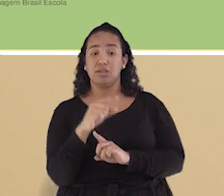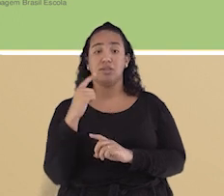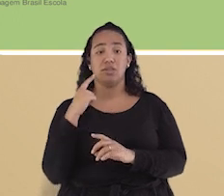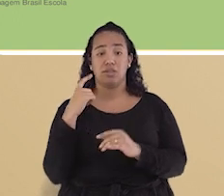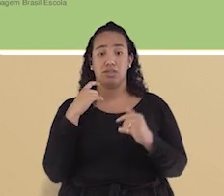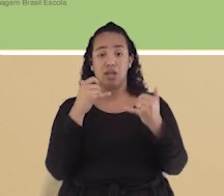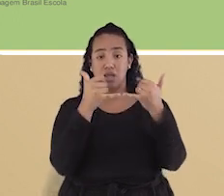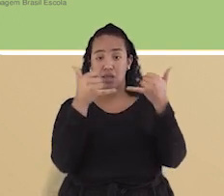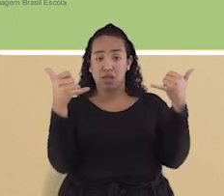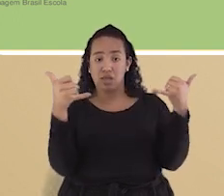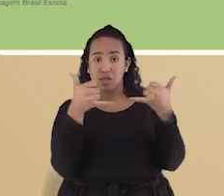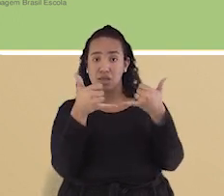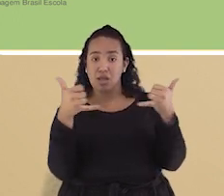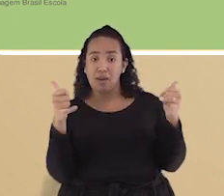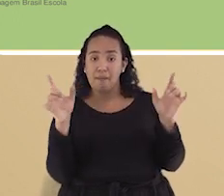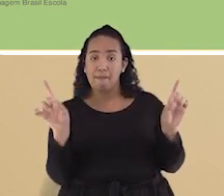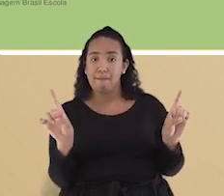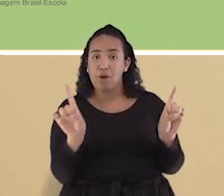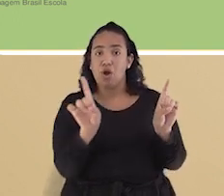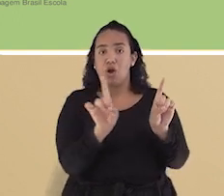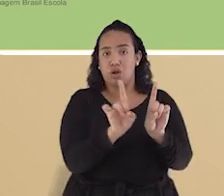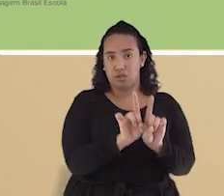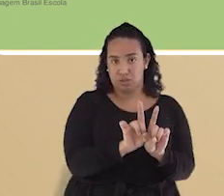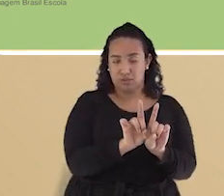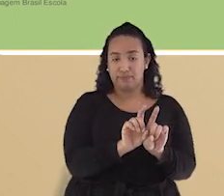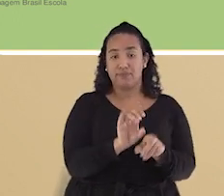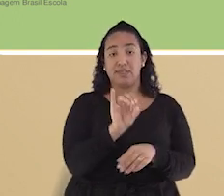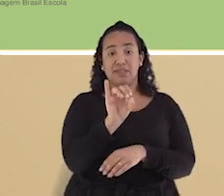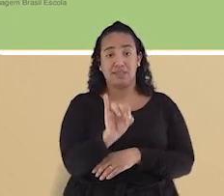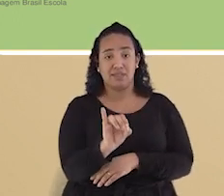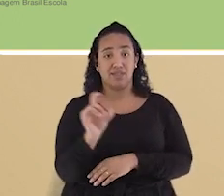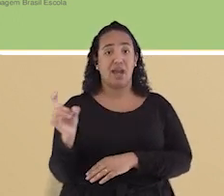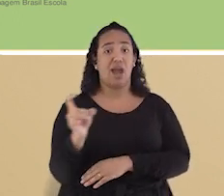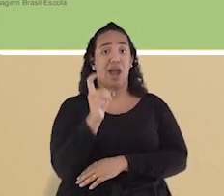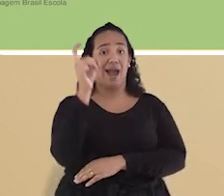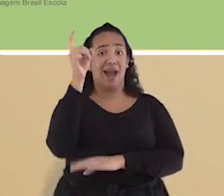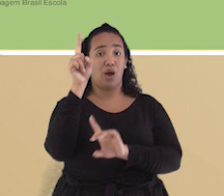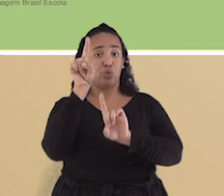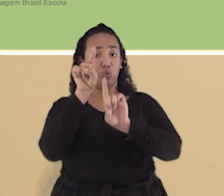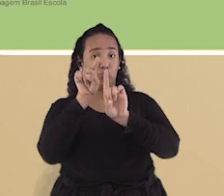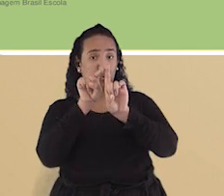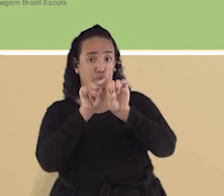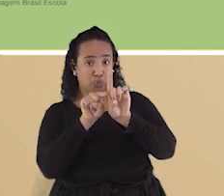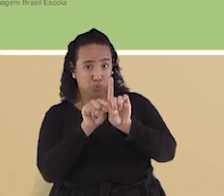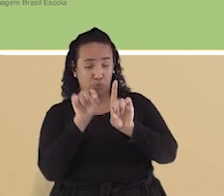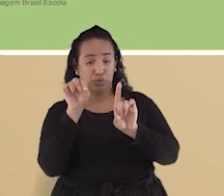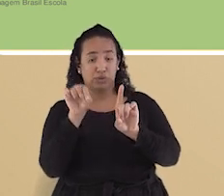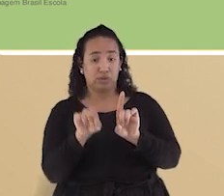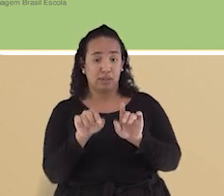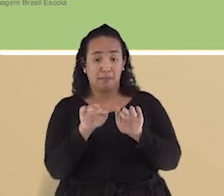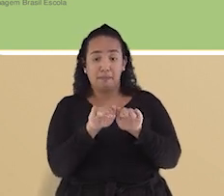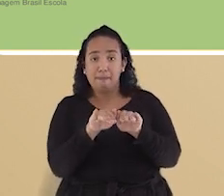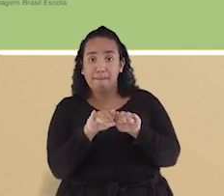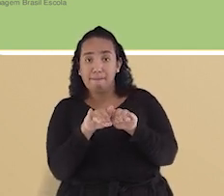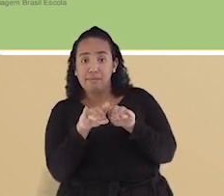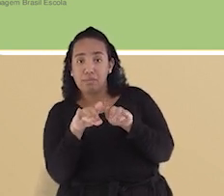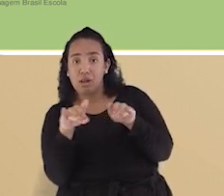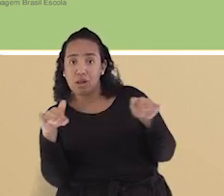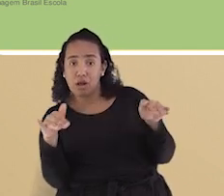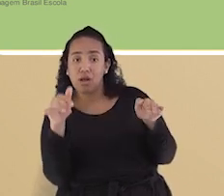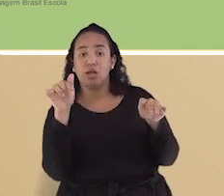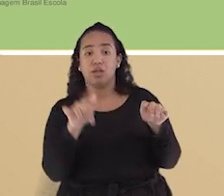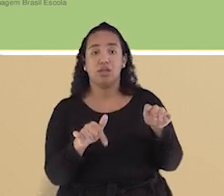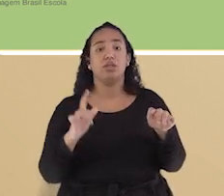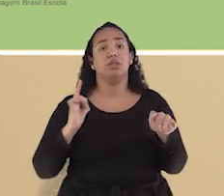próximas umas das outras, enquanto os relevos de menores altitudes, ou seja, relevos que são mais